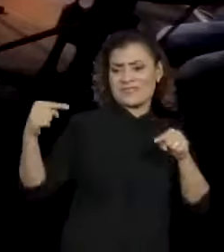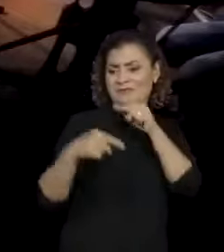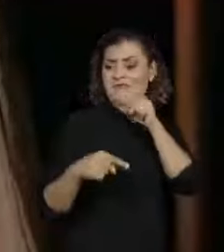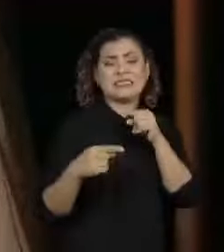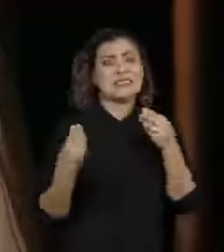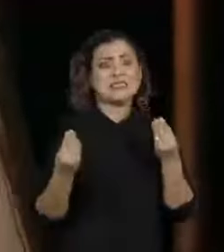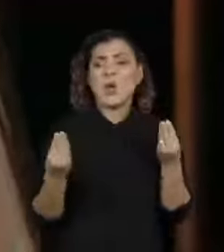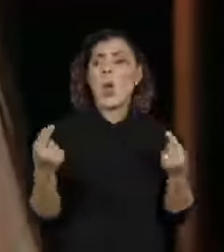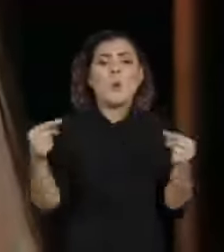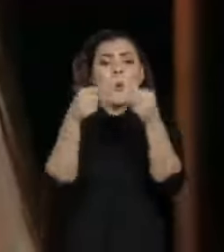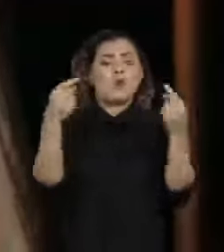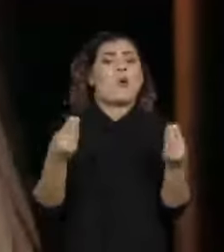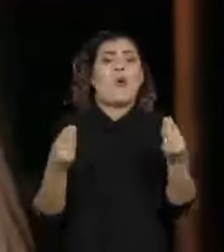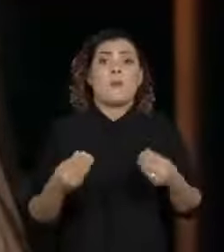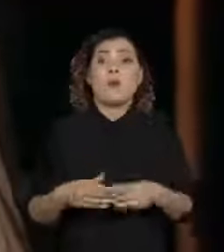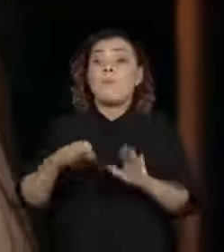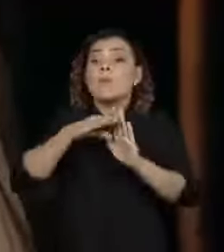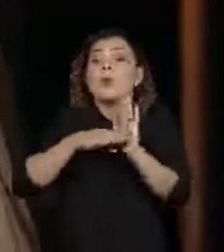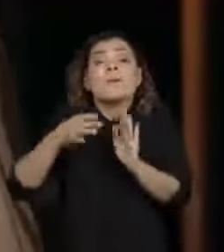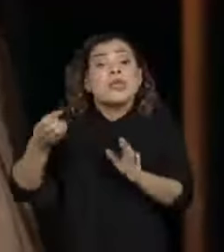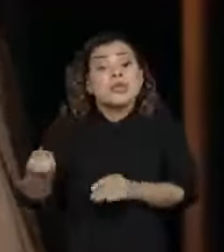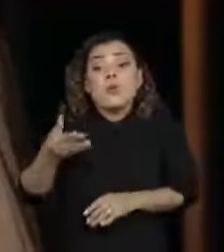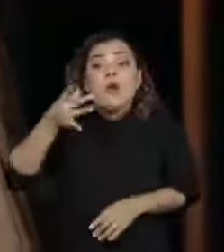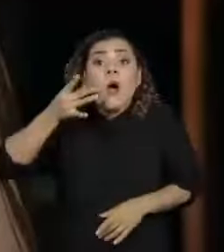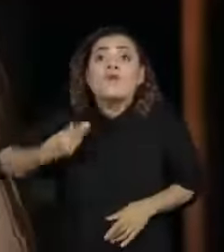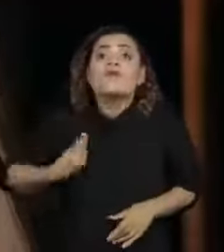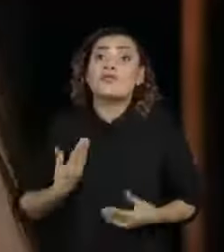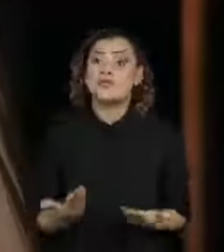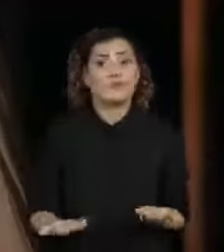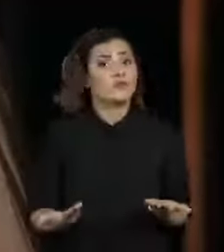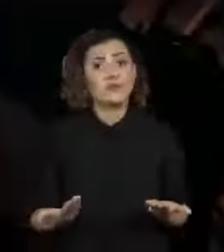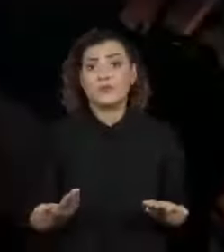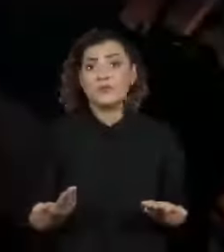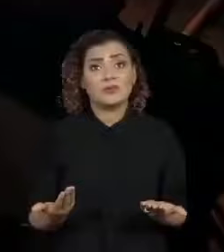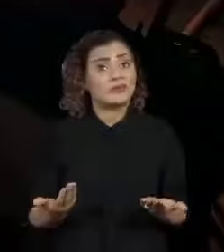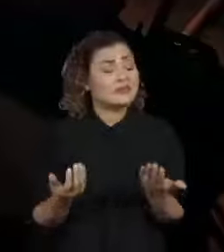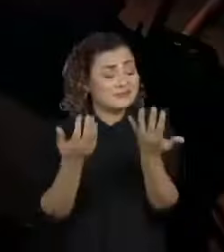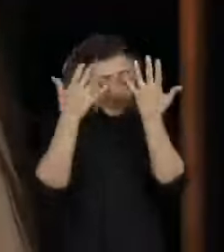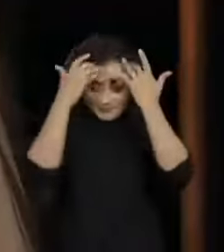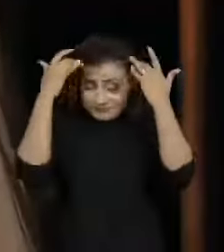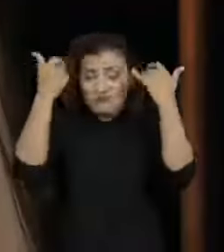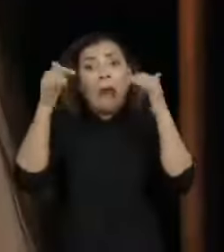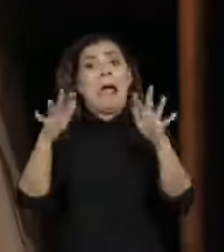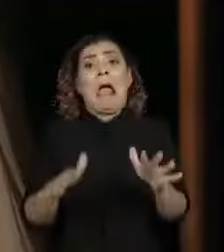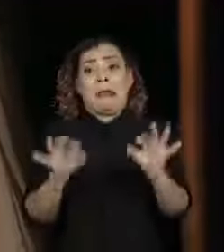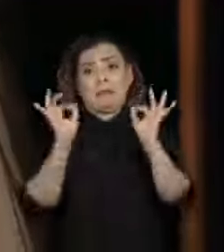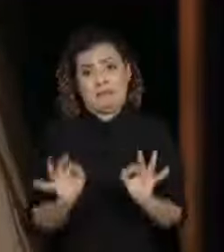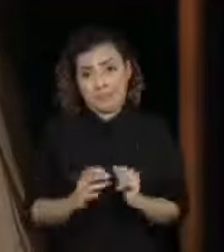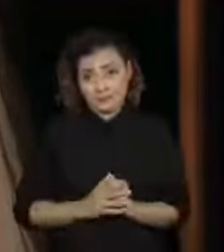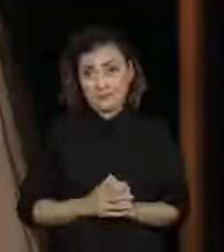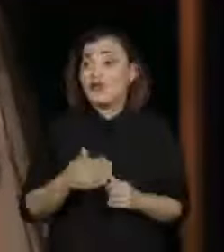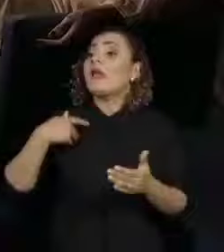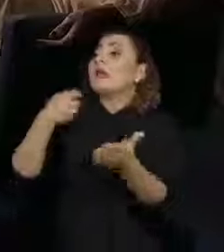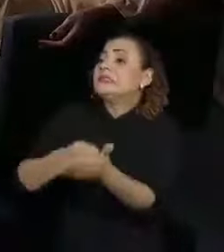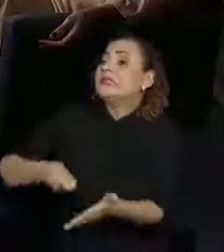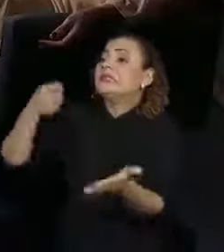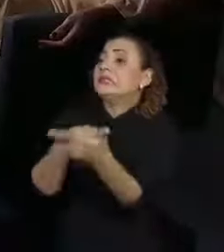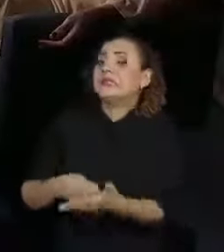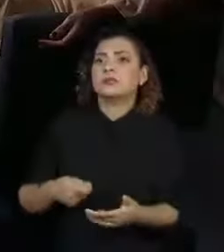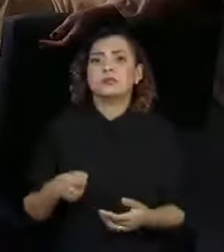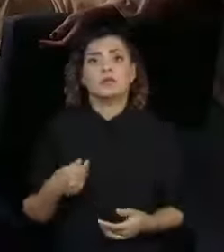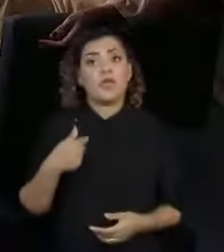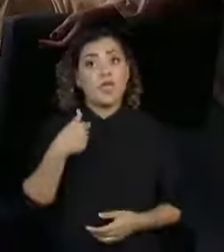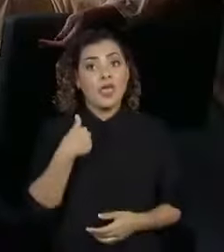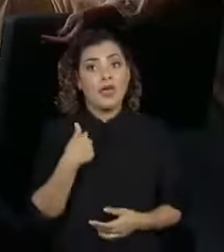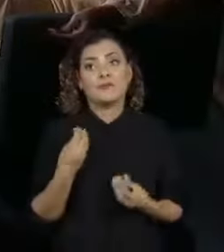difícil encaixar no programa novo ao vivo indica Larga daí eles insistiram e insistiram minha filha e eu